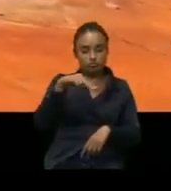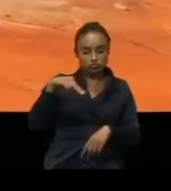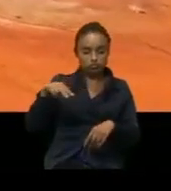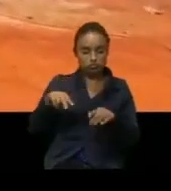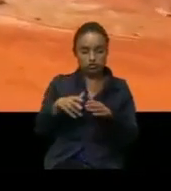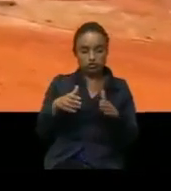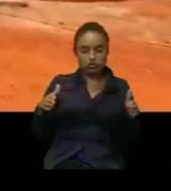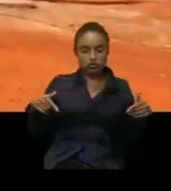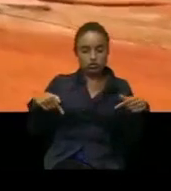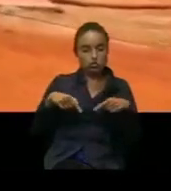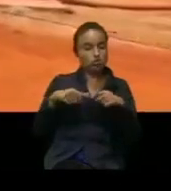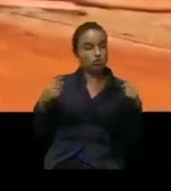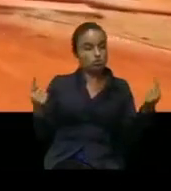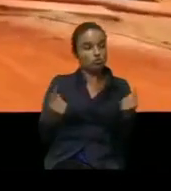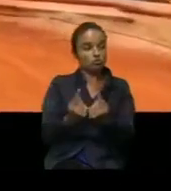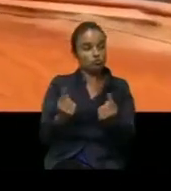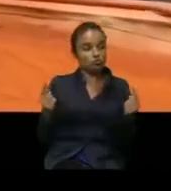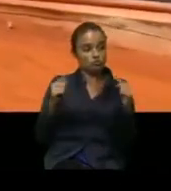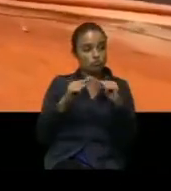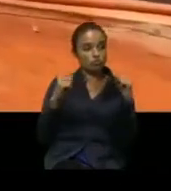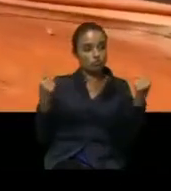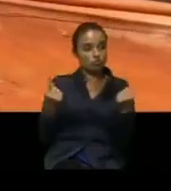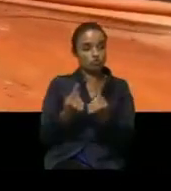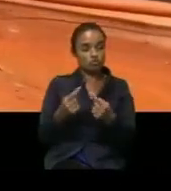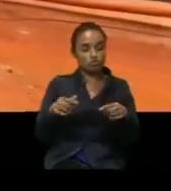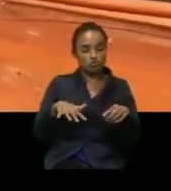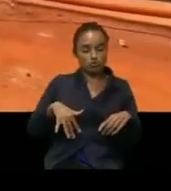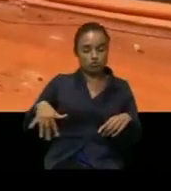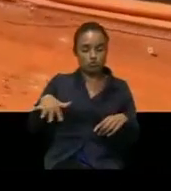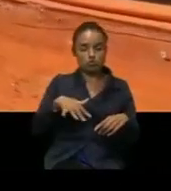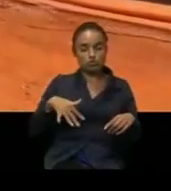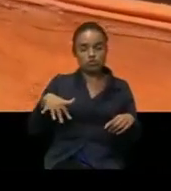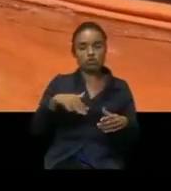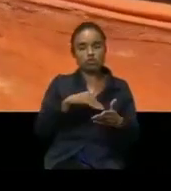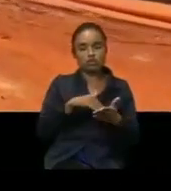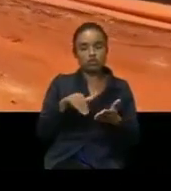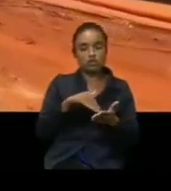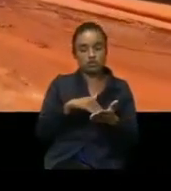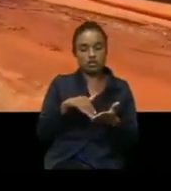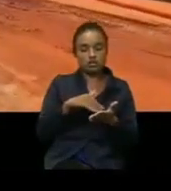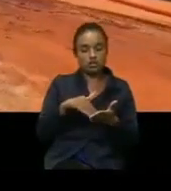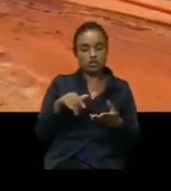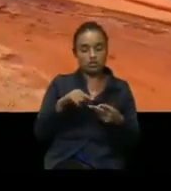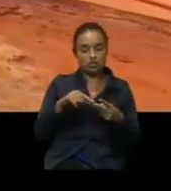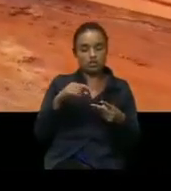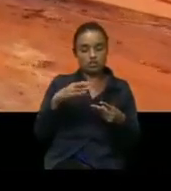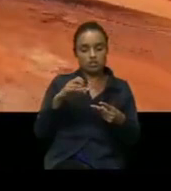começo, para a gente poder se localizar. Então, escritório, né, carpintaria ali num canto.